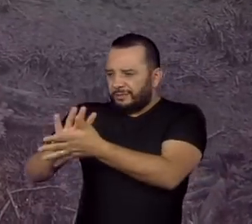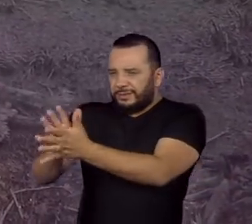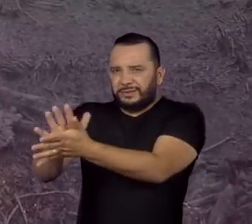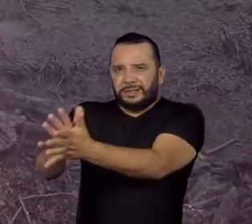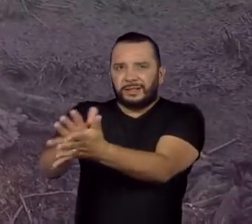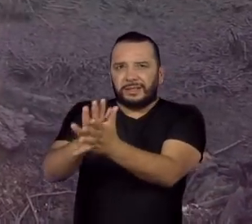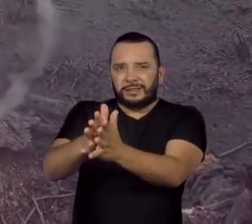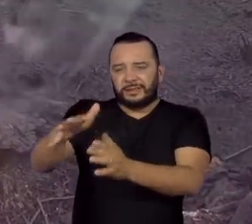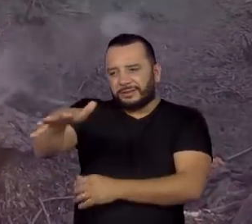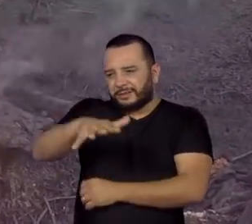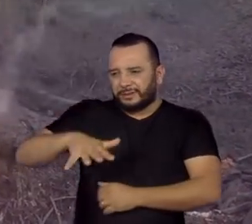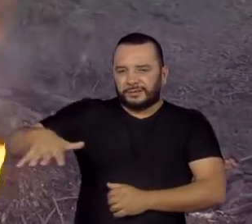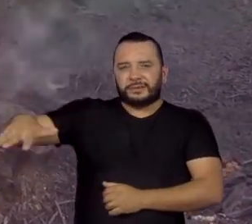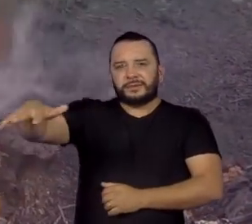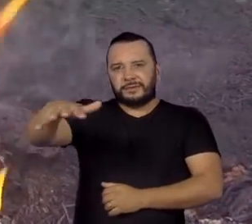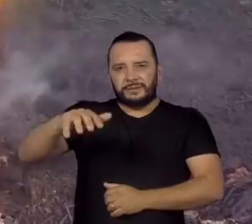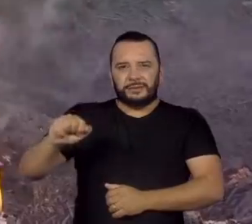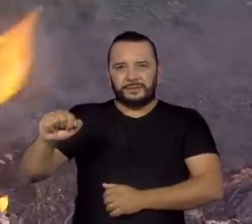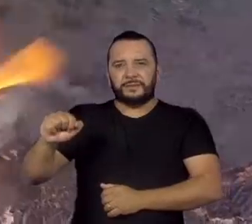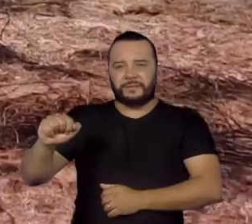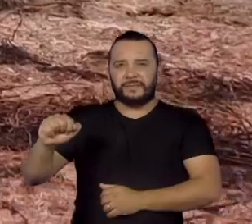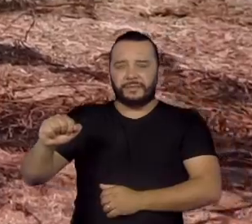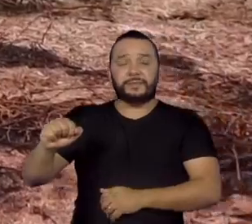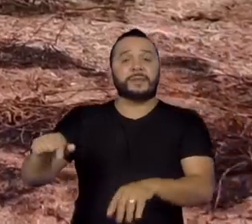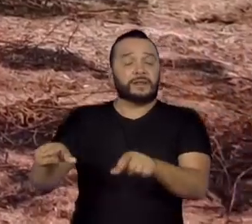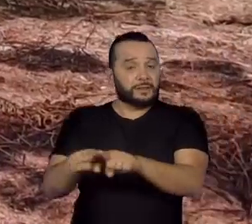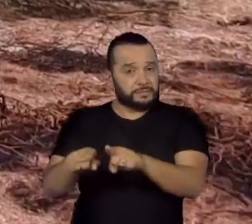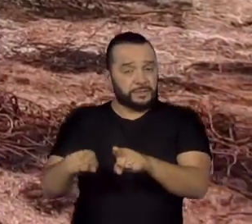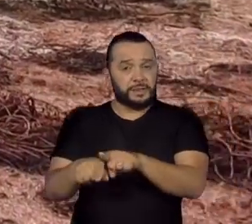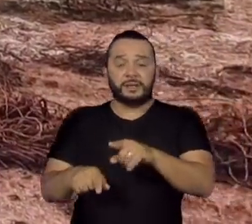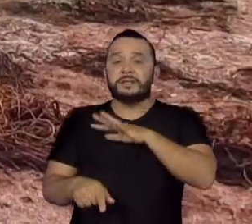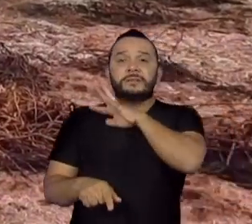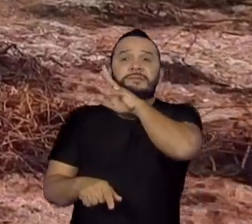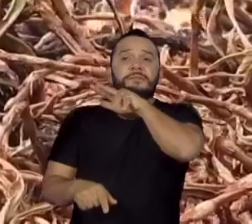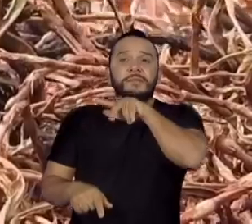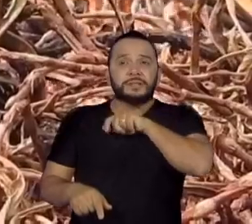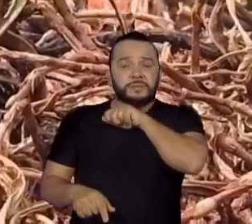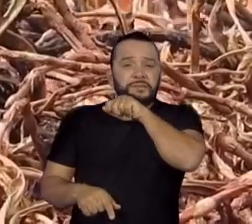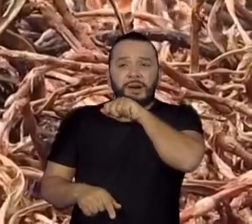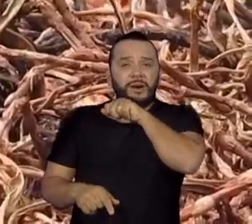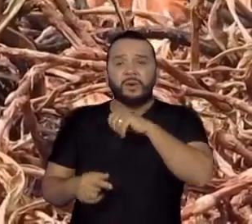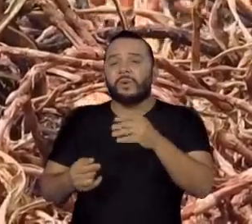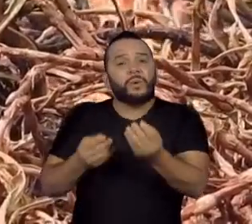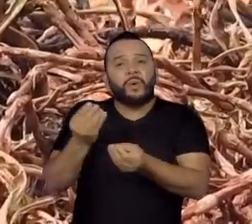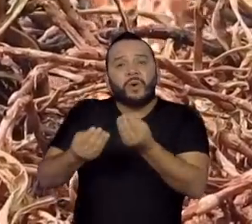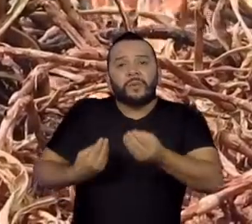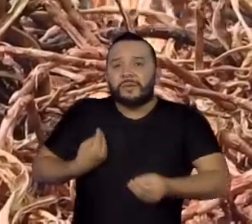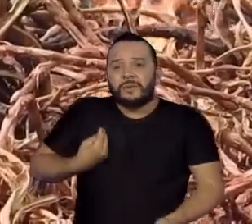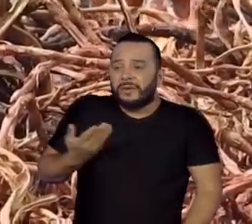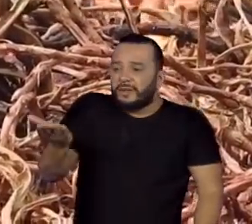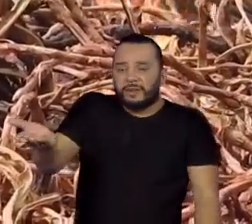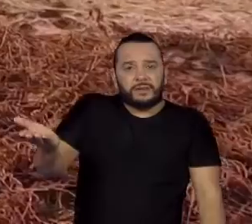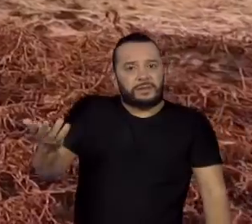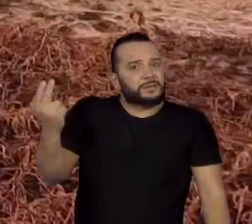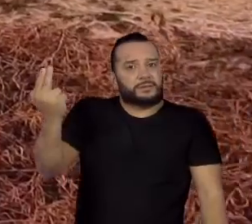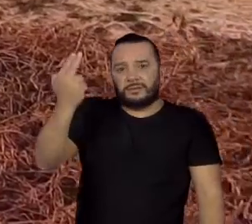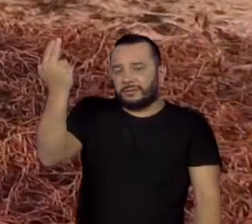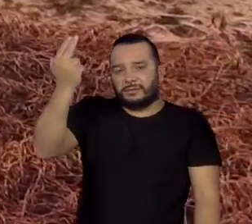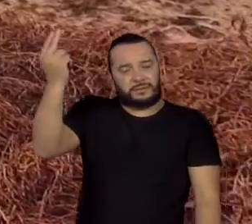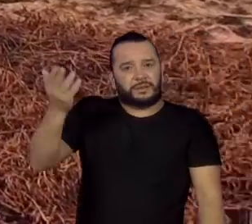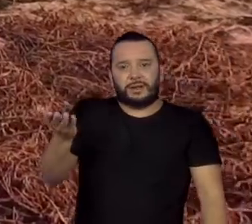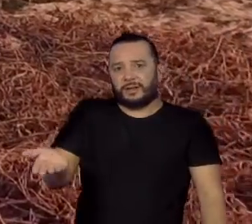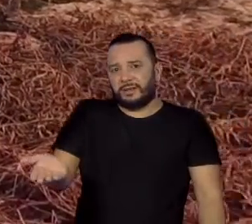destruindo hábitats e você está destruindo espaços que são importantes para